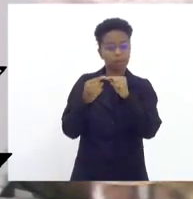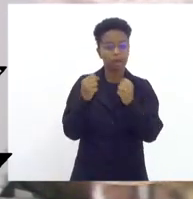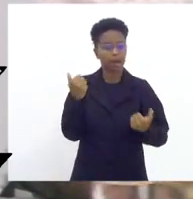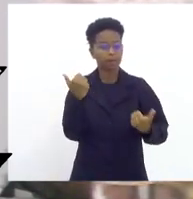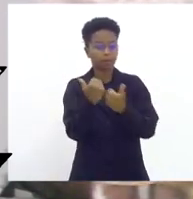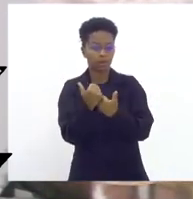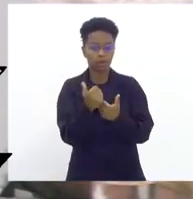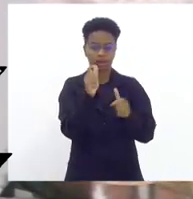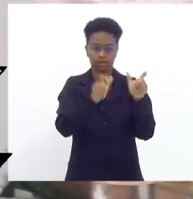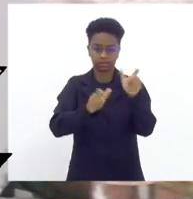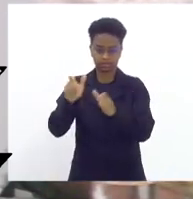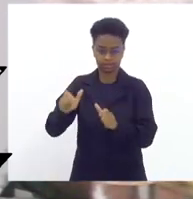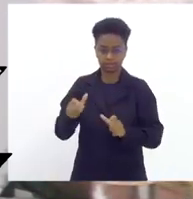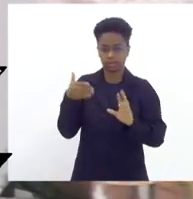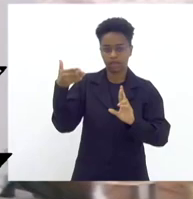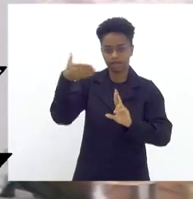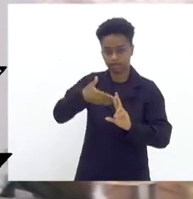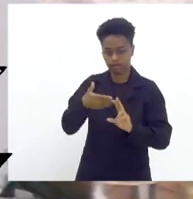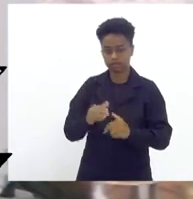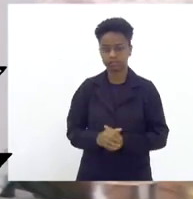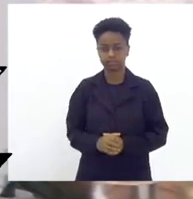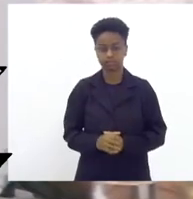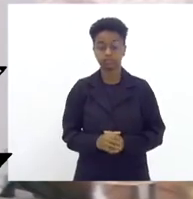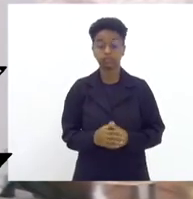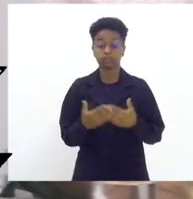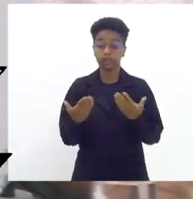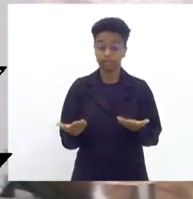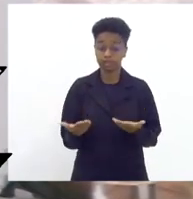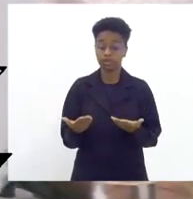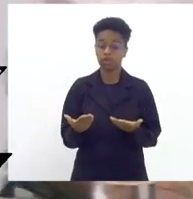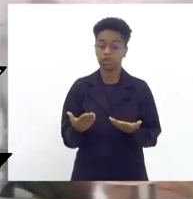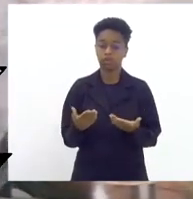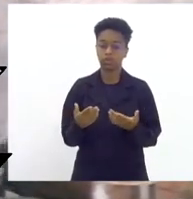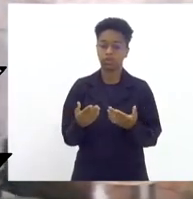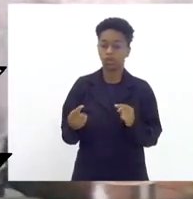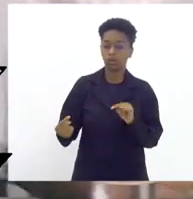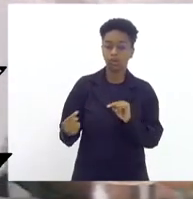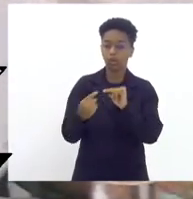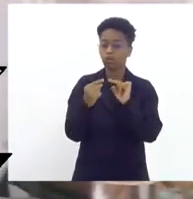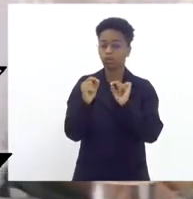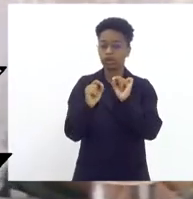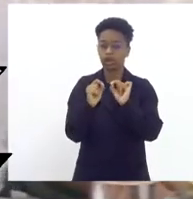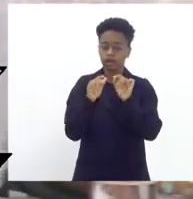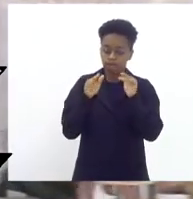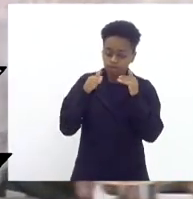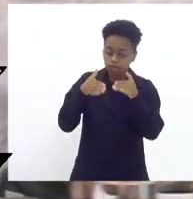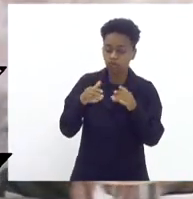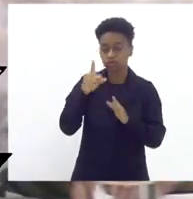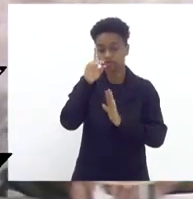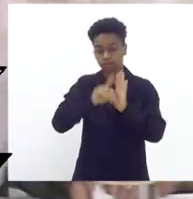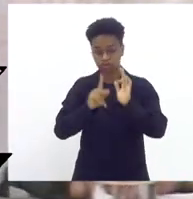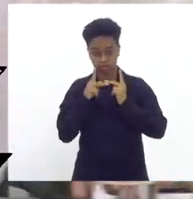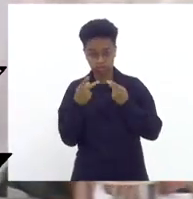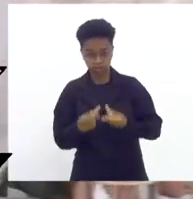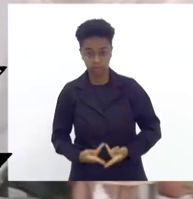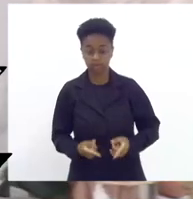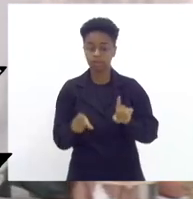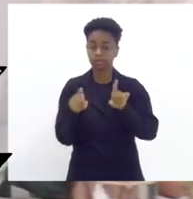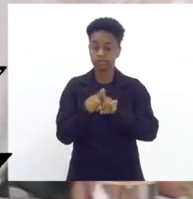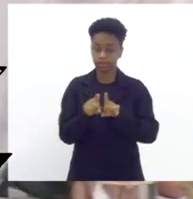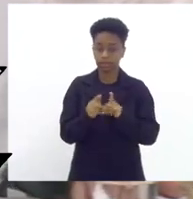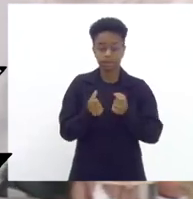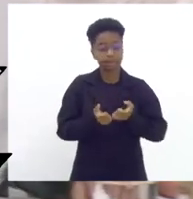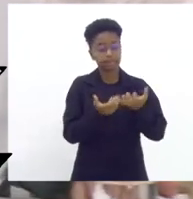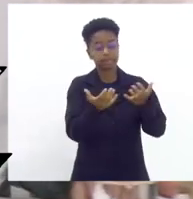Nacional então tem a ver com a centralidade dos Direitos Humanos tem a ver com